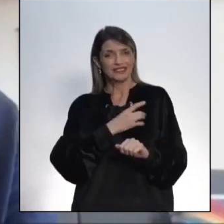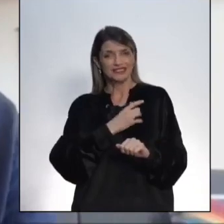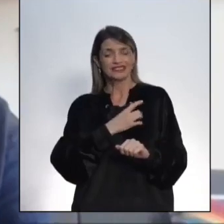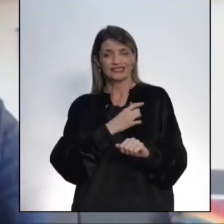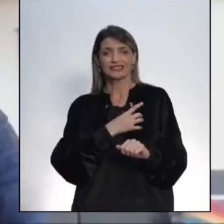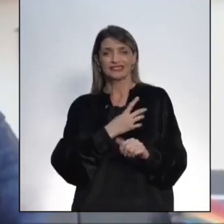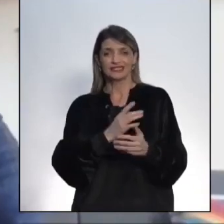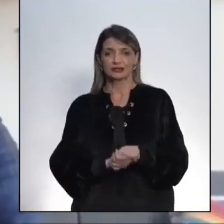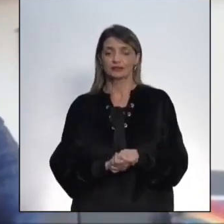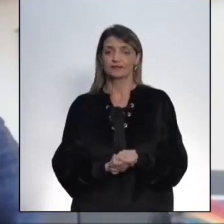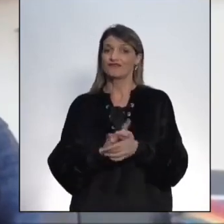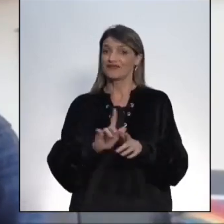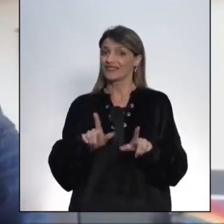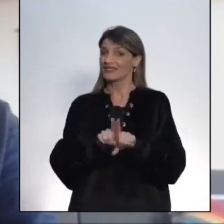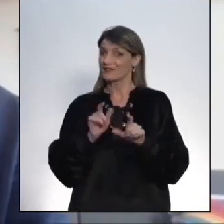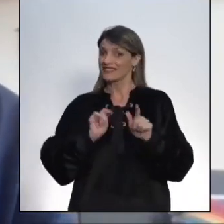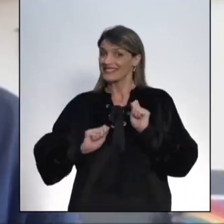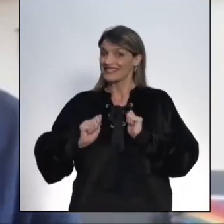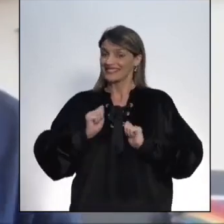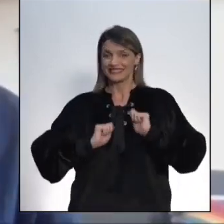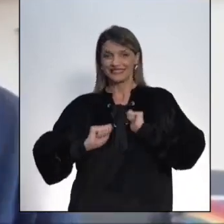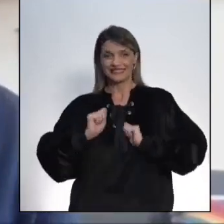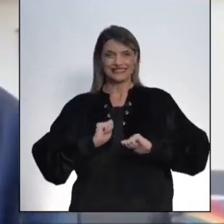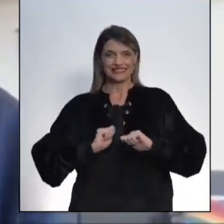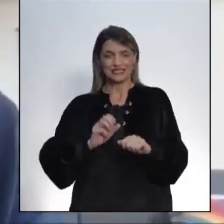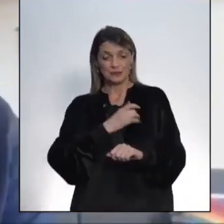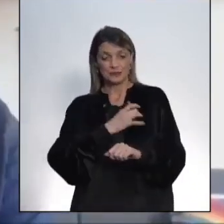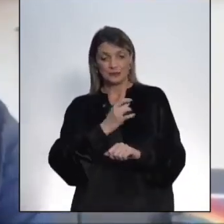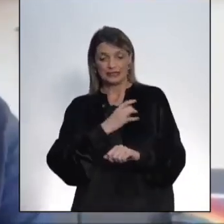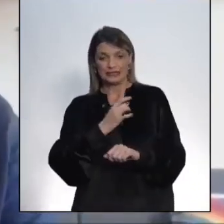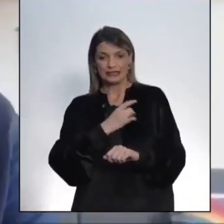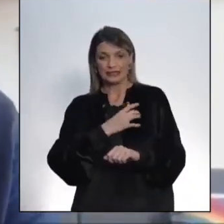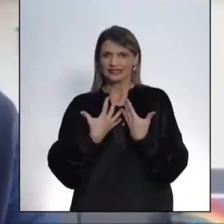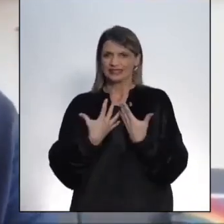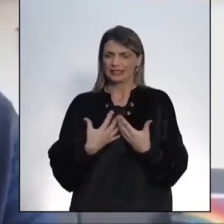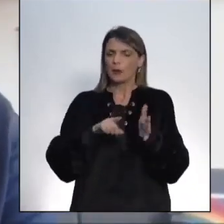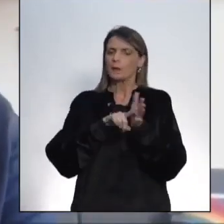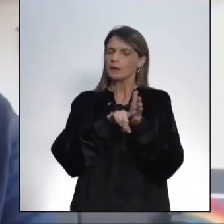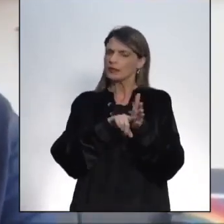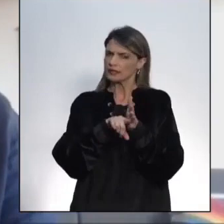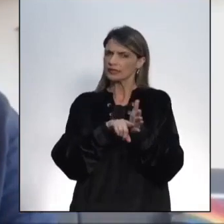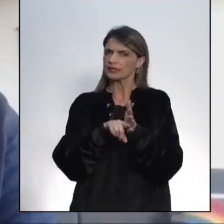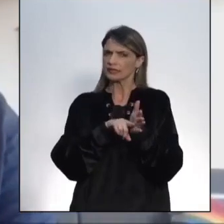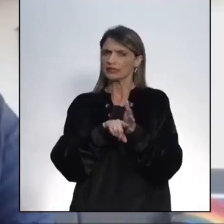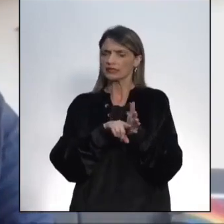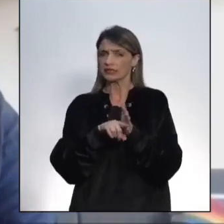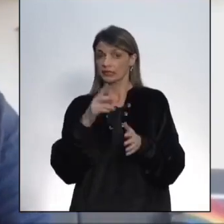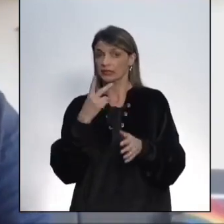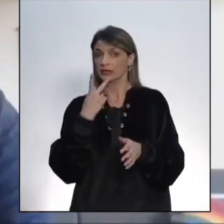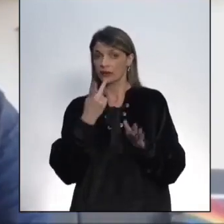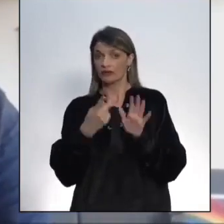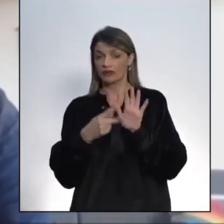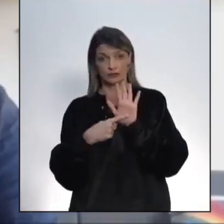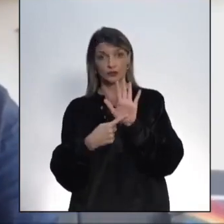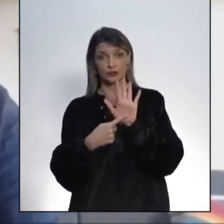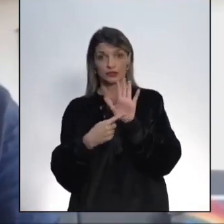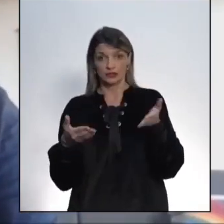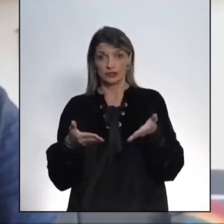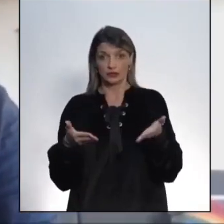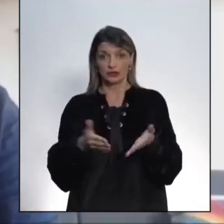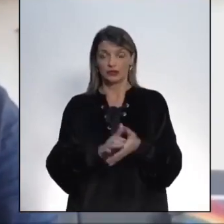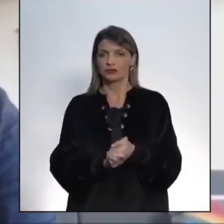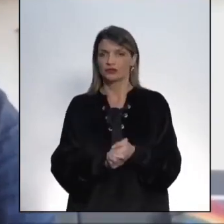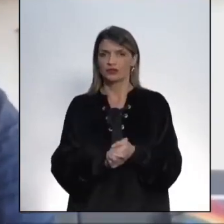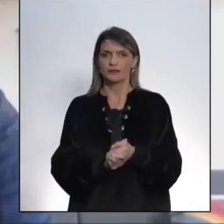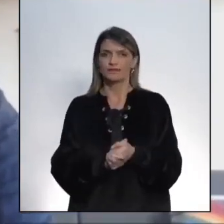especificamente de ansiedade, medo e esse cansaço, que essa pesquisa que eu comentei apontam, eu acho que assim, tem